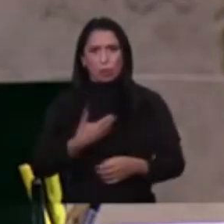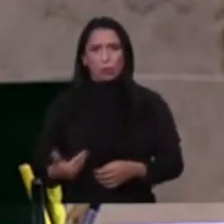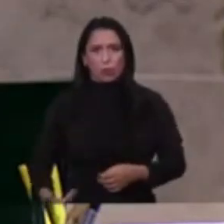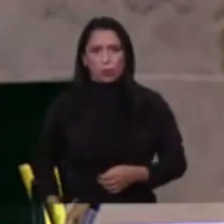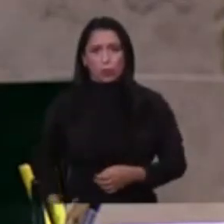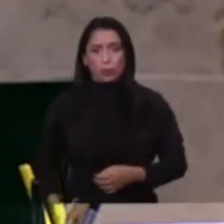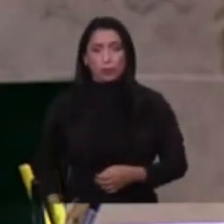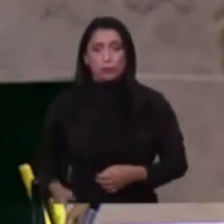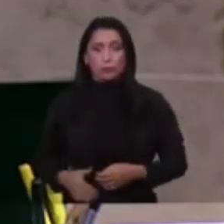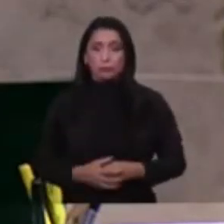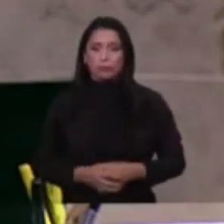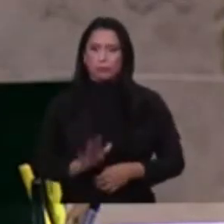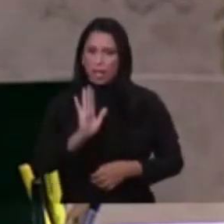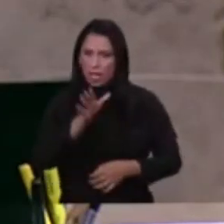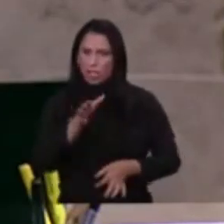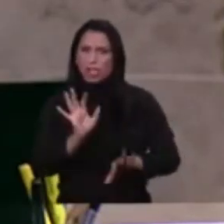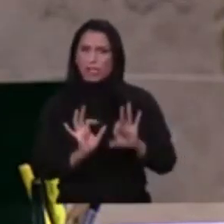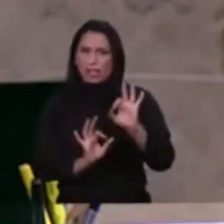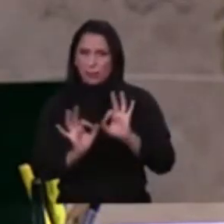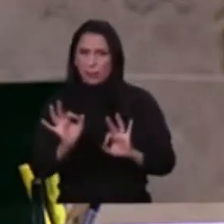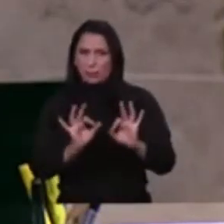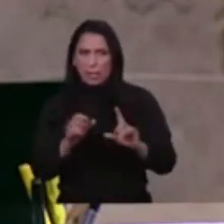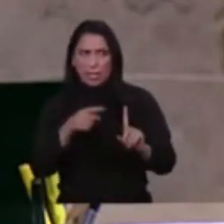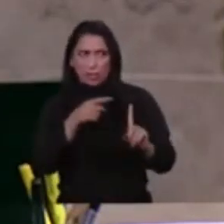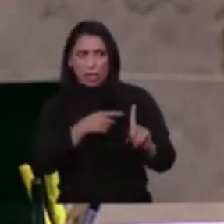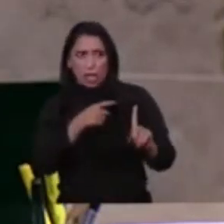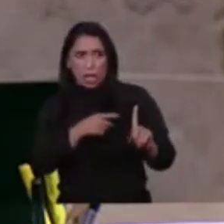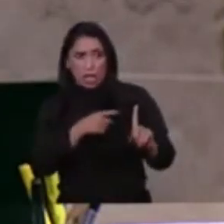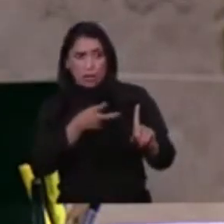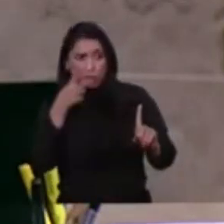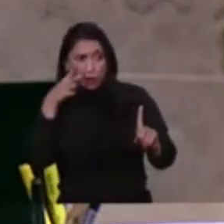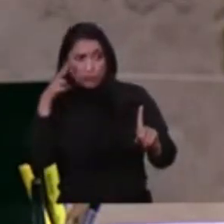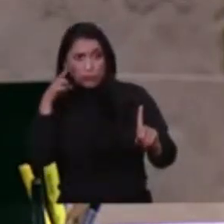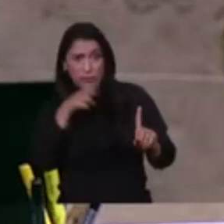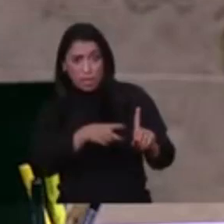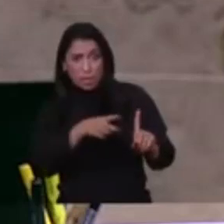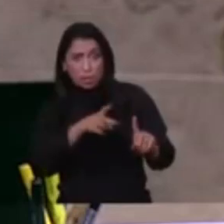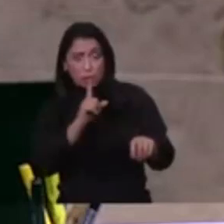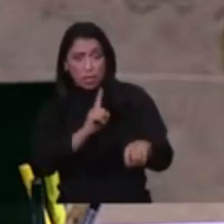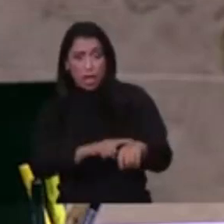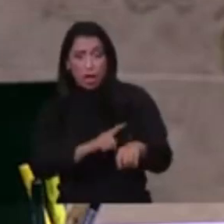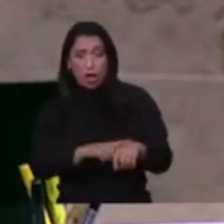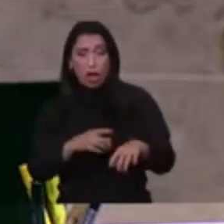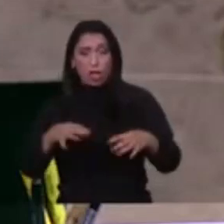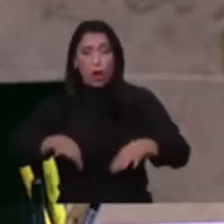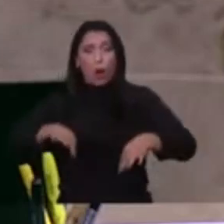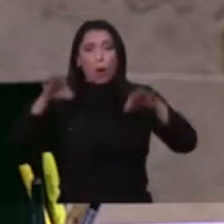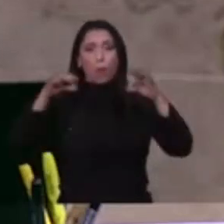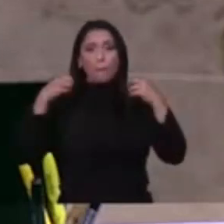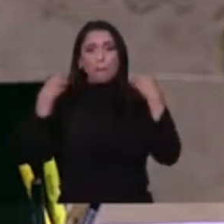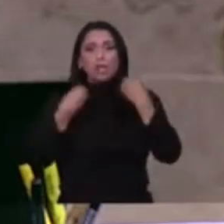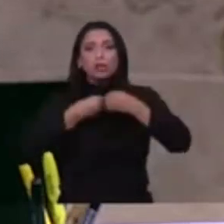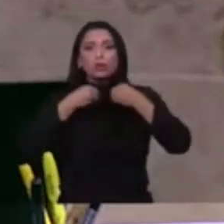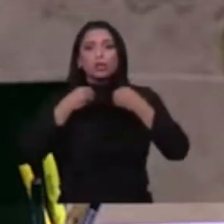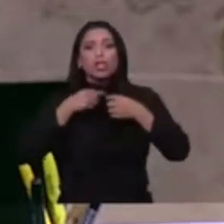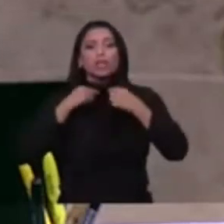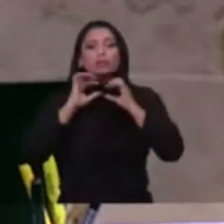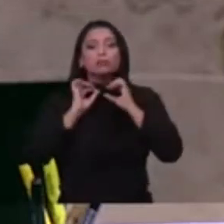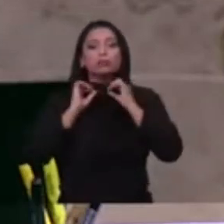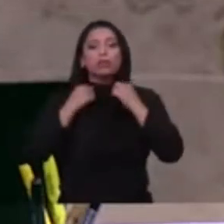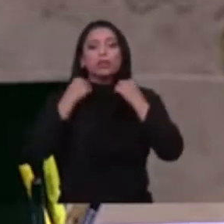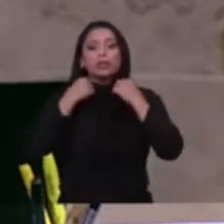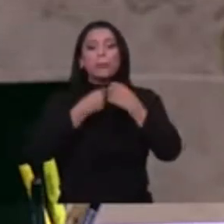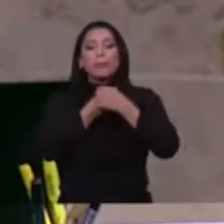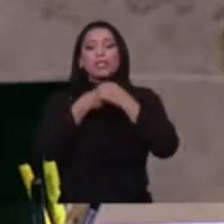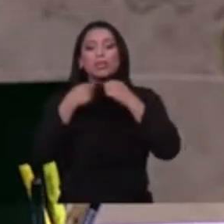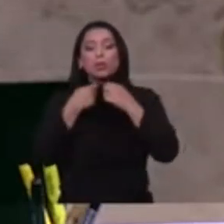as consequências da ação violenta, Aécio foi flagrado com um pano xadrez em volta ao pescoço, certamente